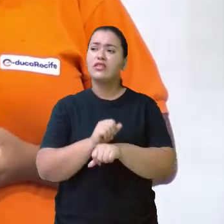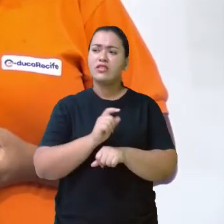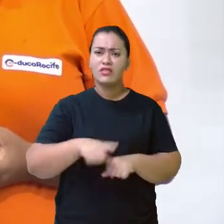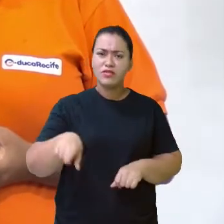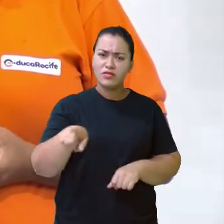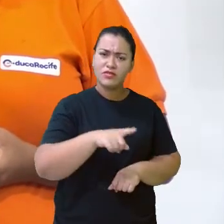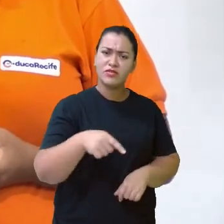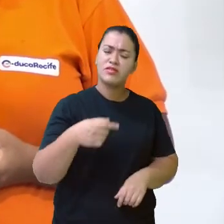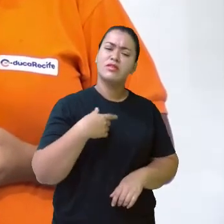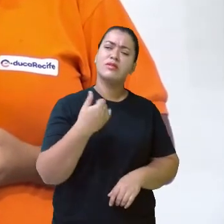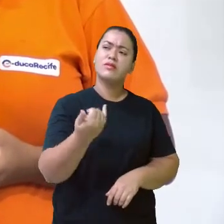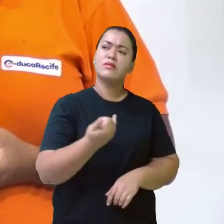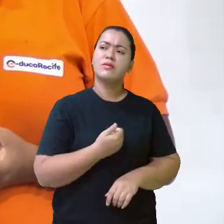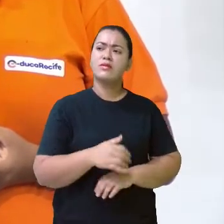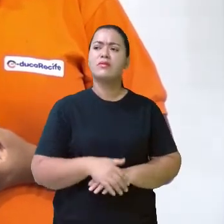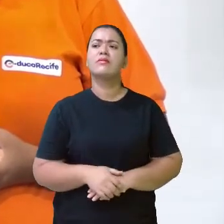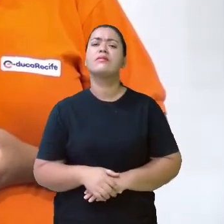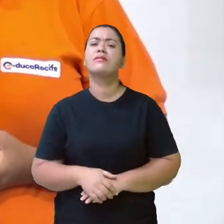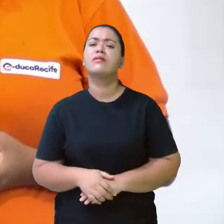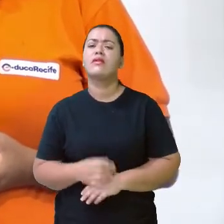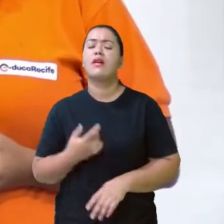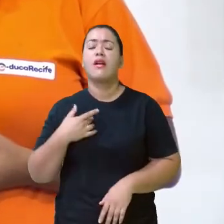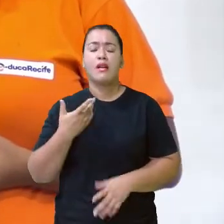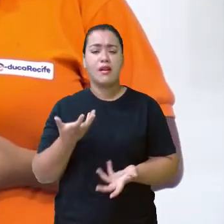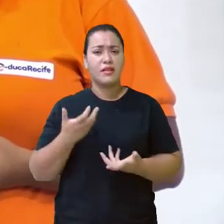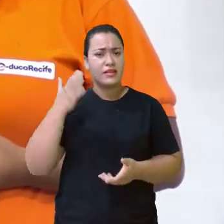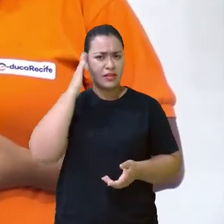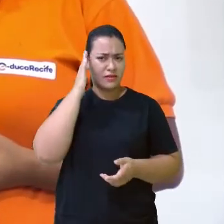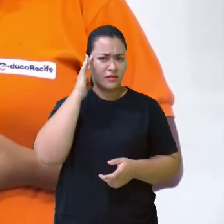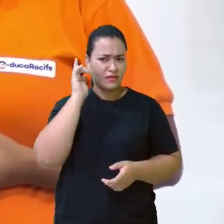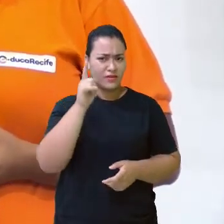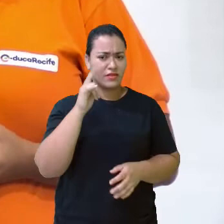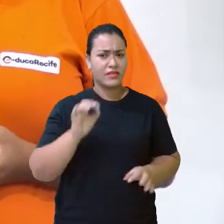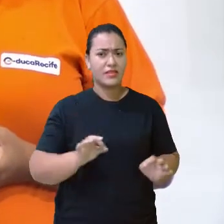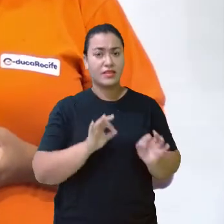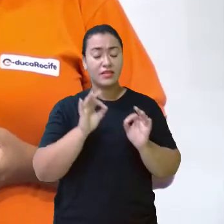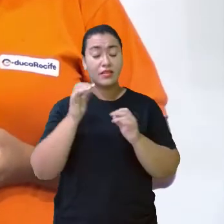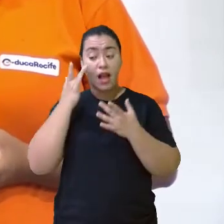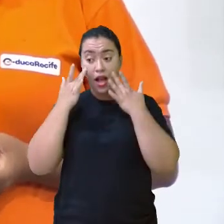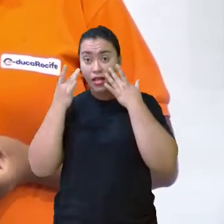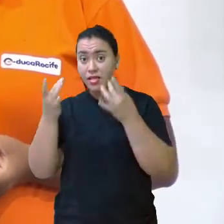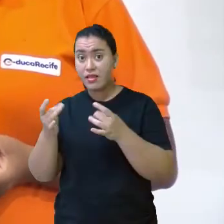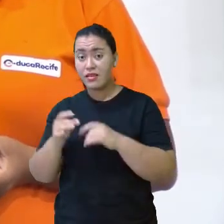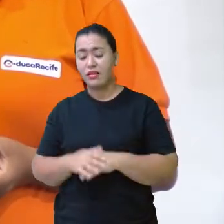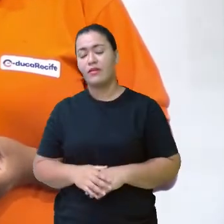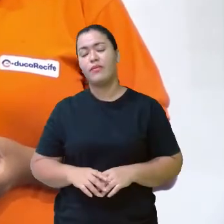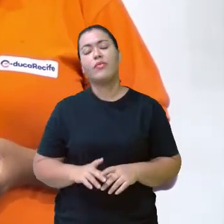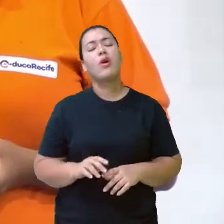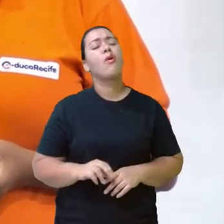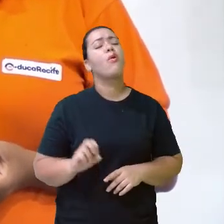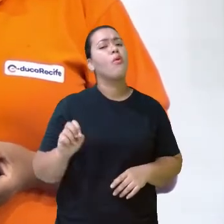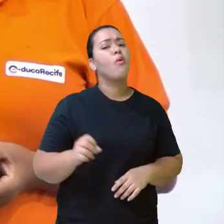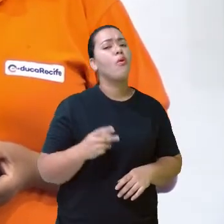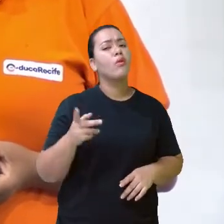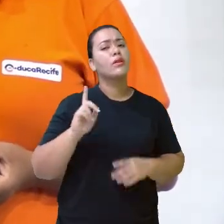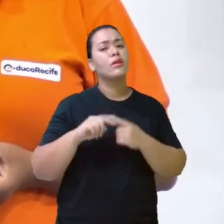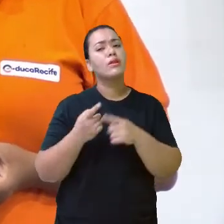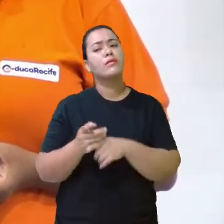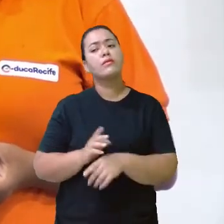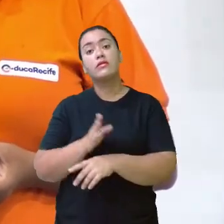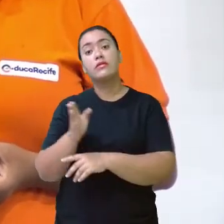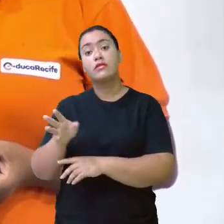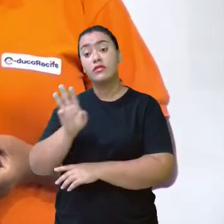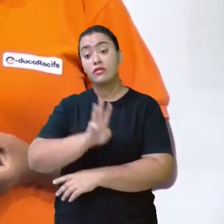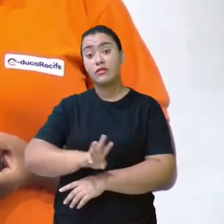vocês me digam. Quero ver se vocês realmente estavam ligados naquela leitura ou até se depois vocês foram lá na árvore